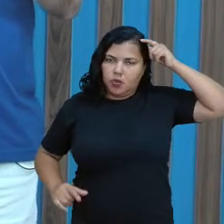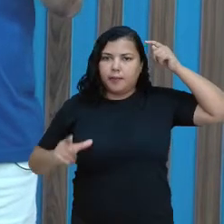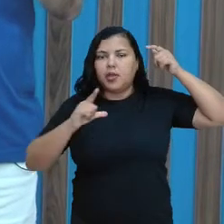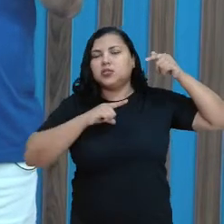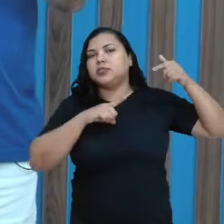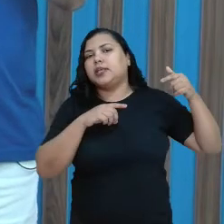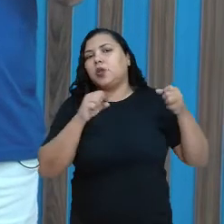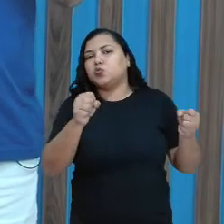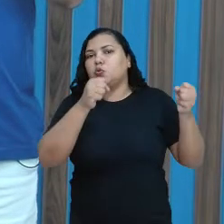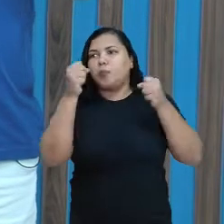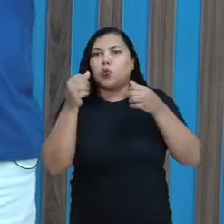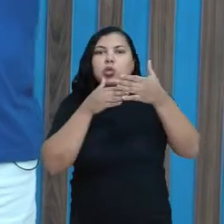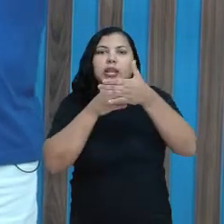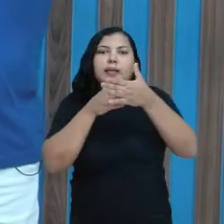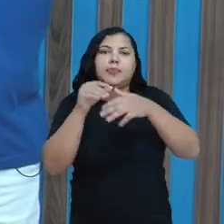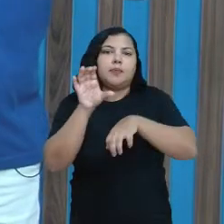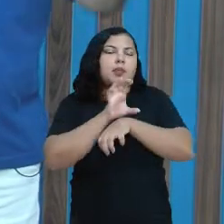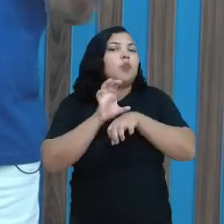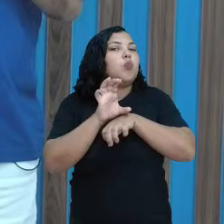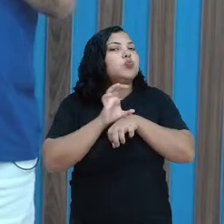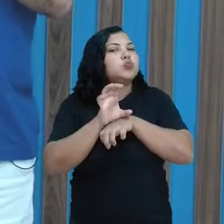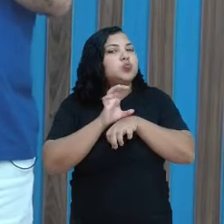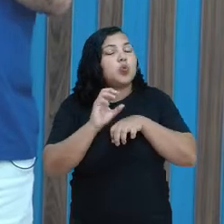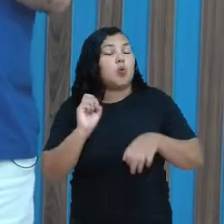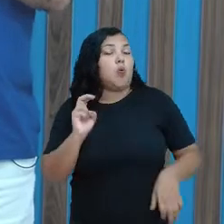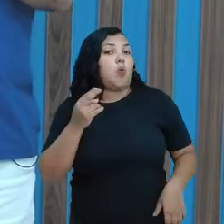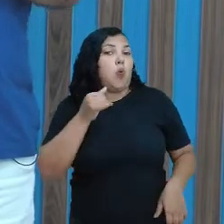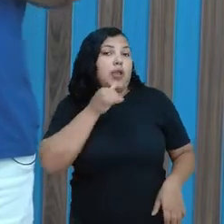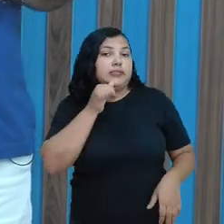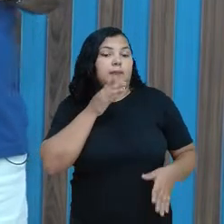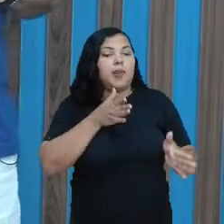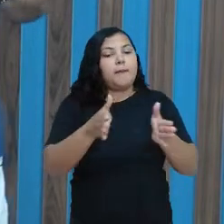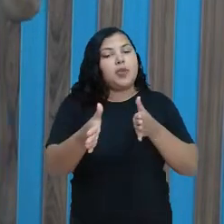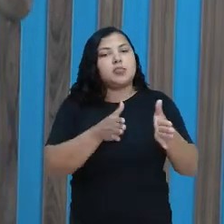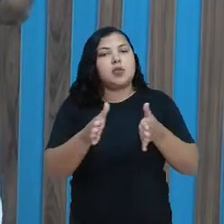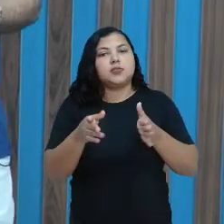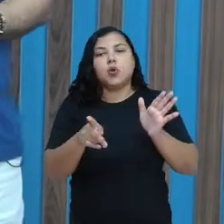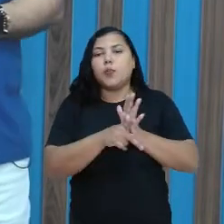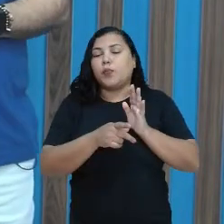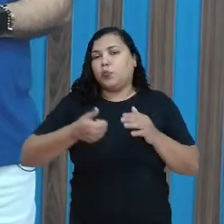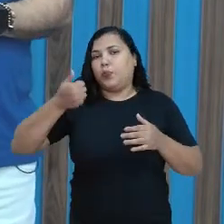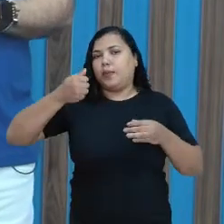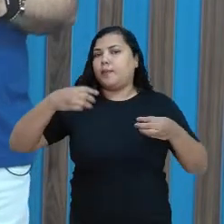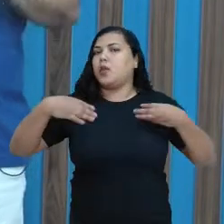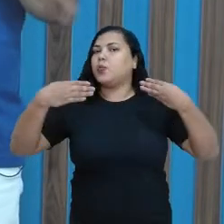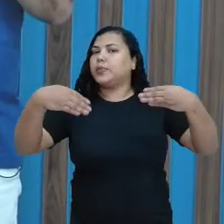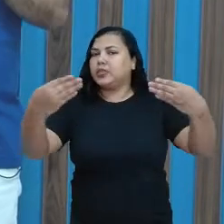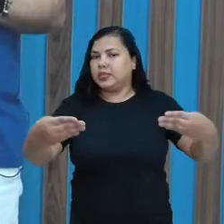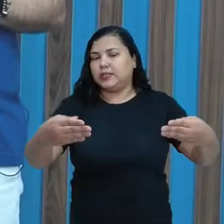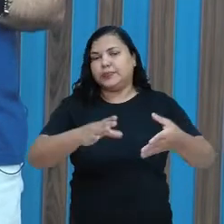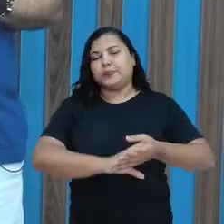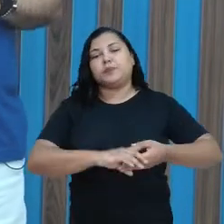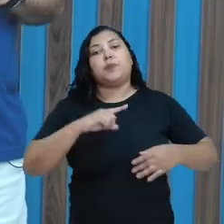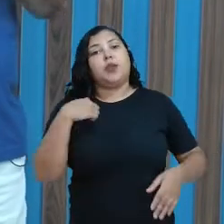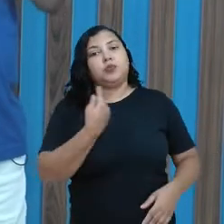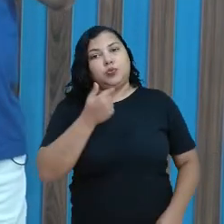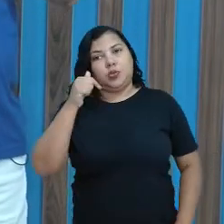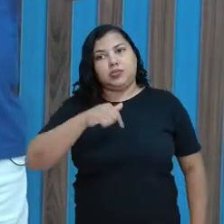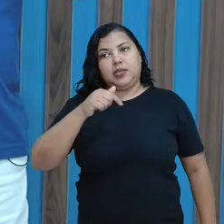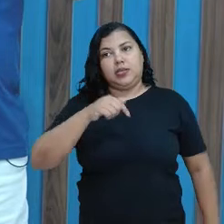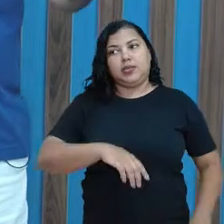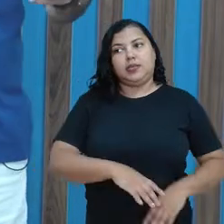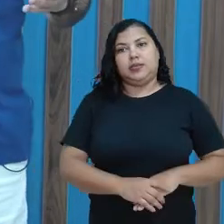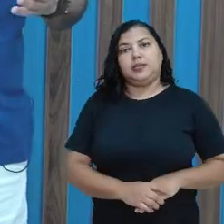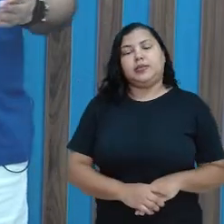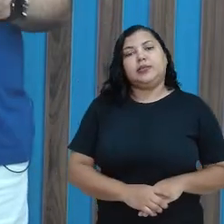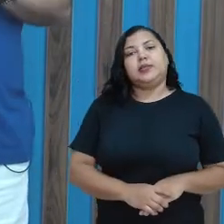por uma Constituição ou pela mediação ali de um primeiro-ministro, né? No caso nosso,